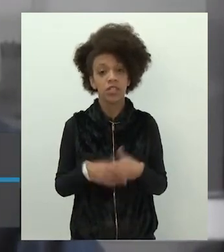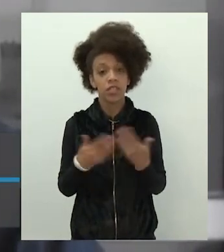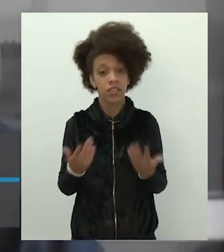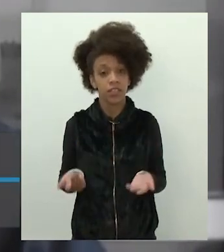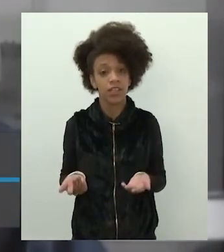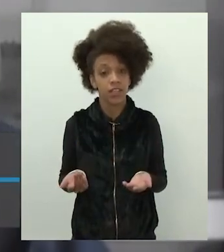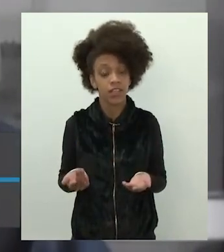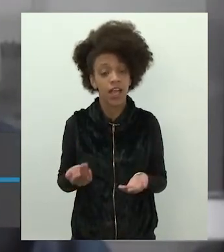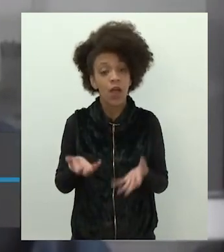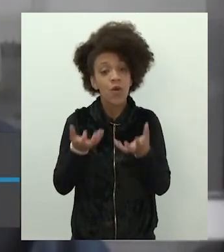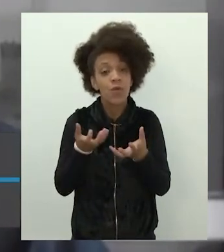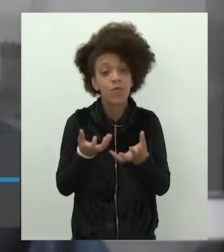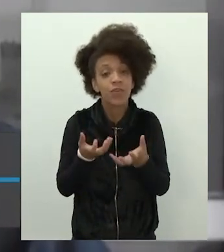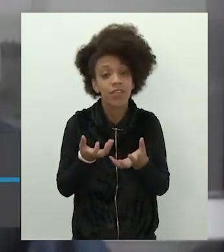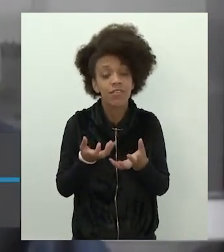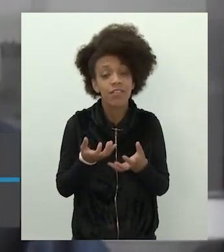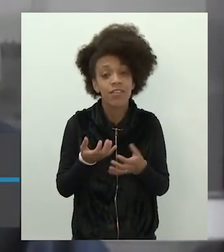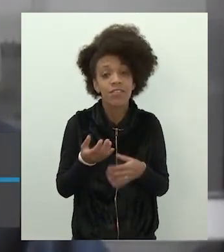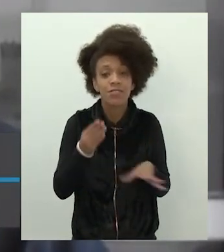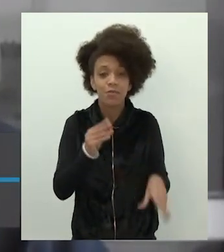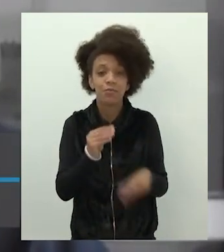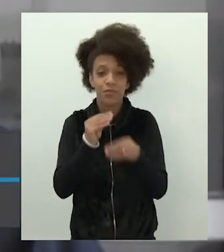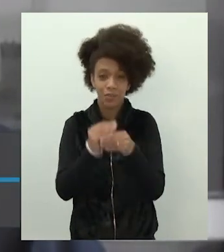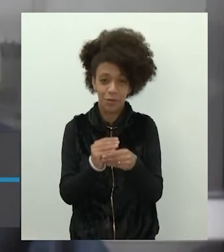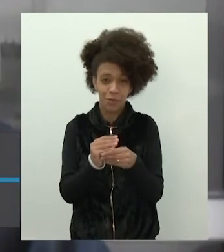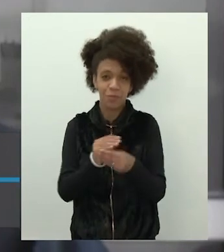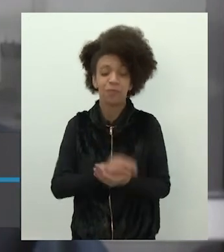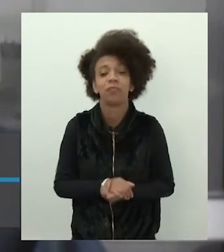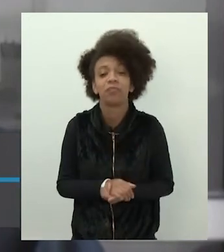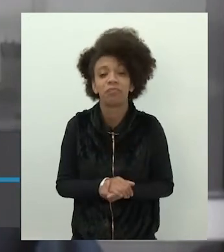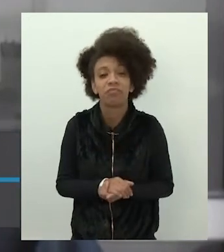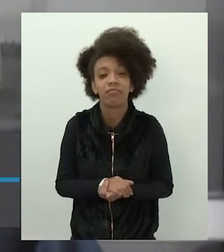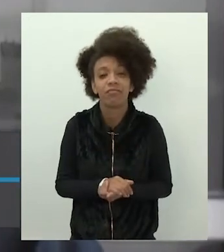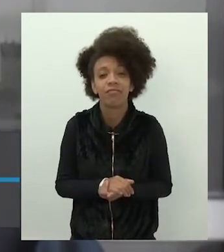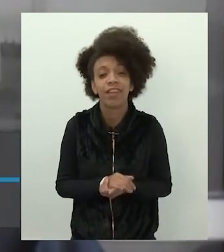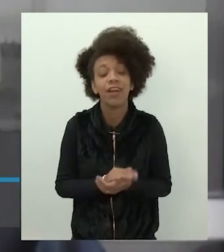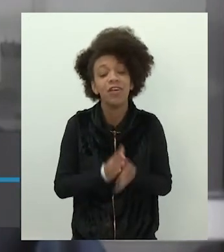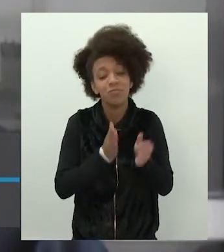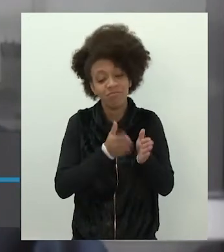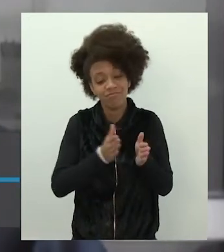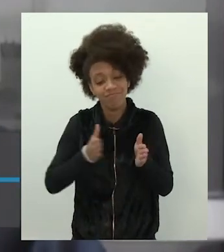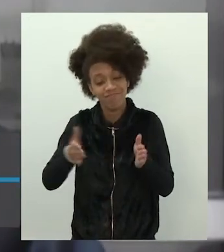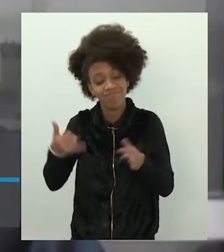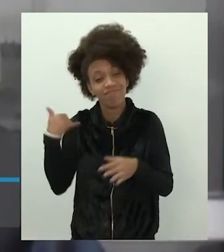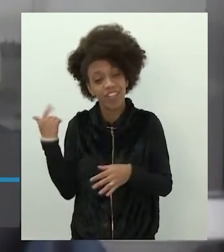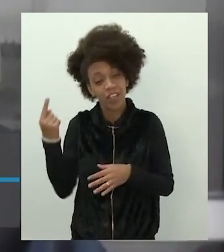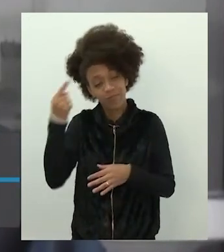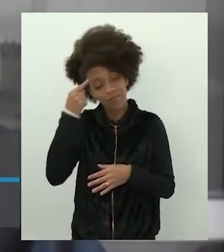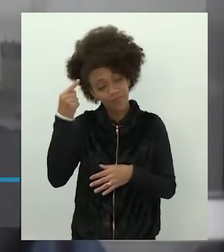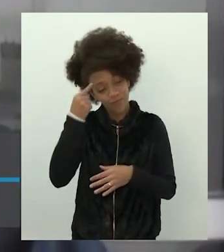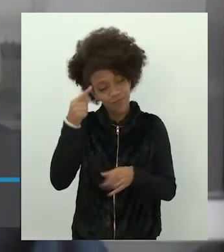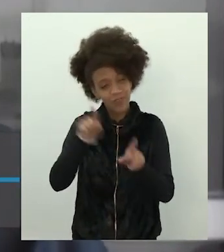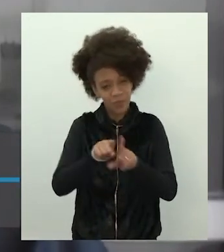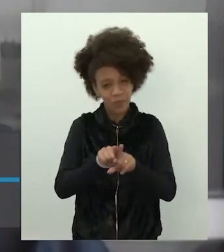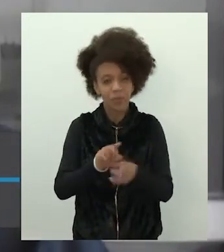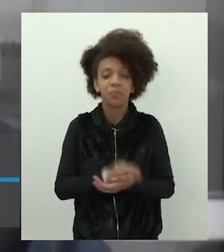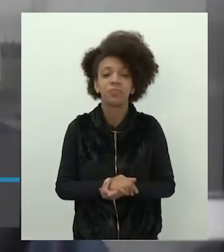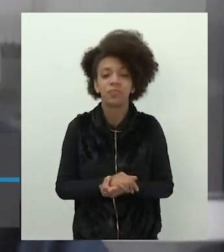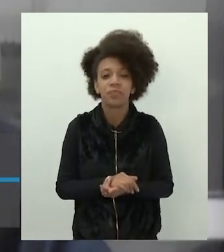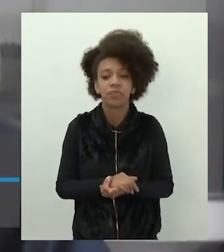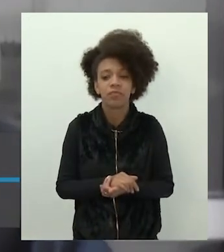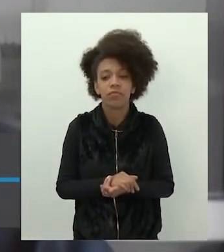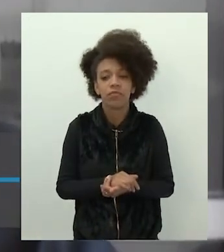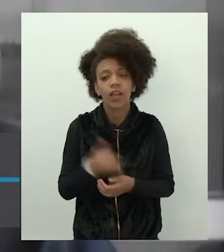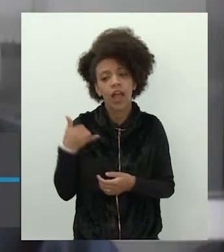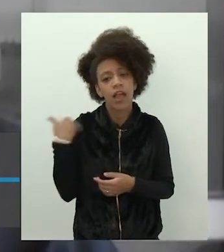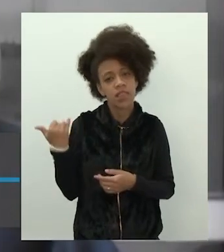Queria que a senhora comentasse um pouco também sobre a questão da idade cronológica com a idade psicológica. A idade que eu